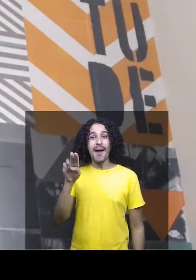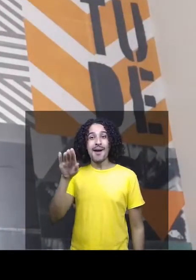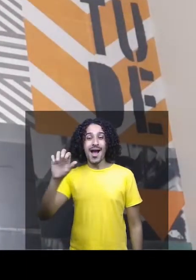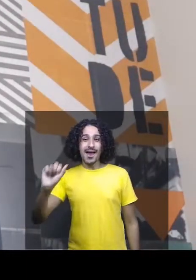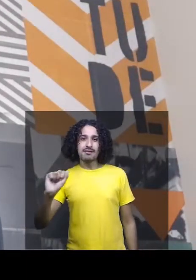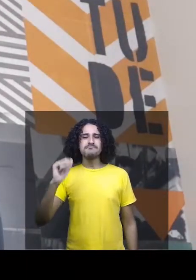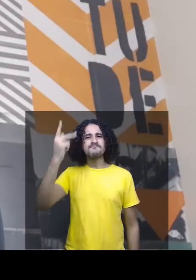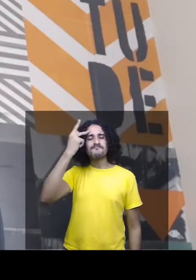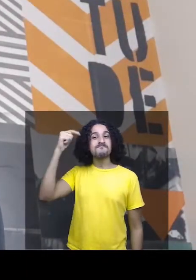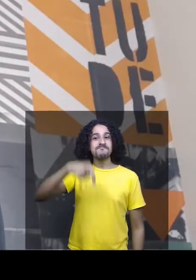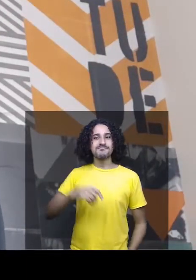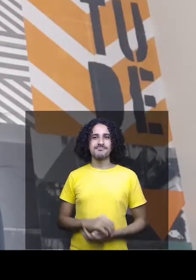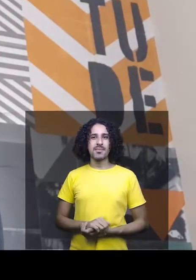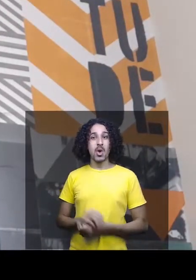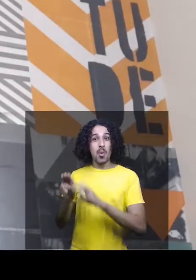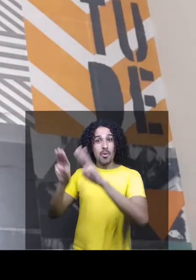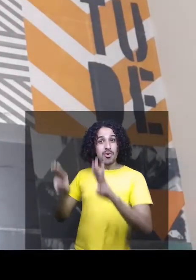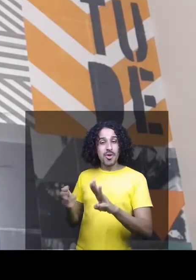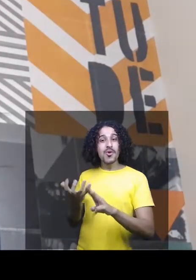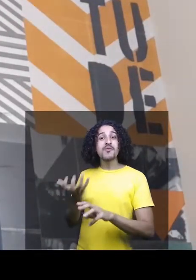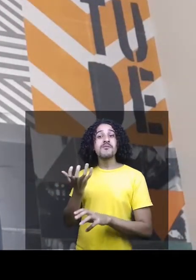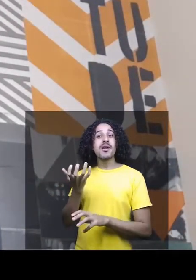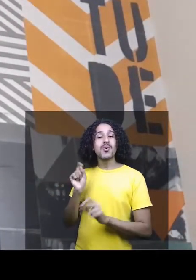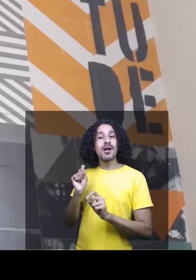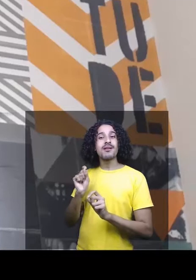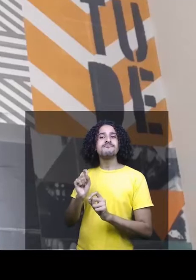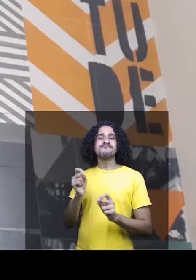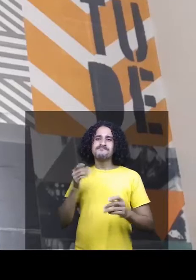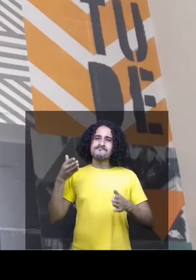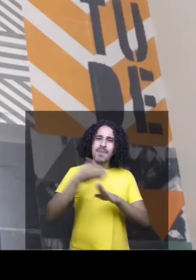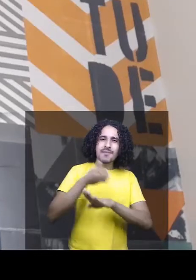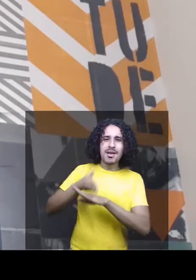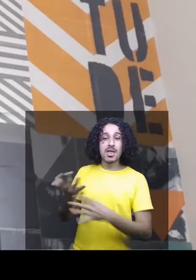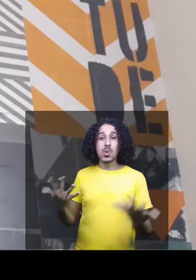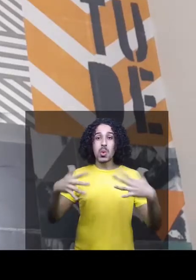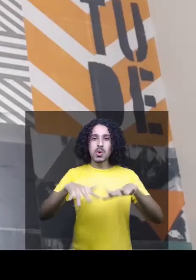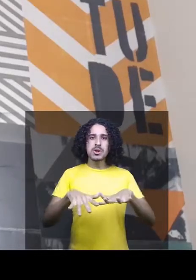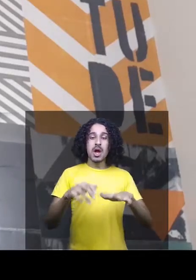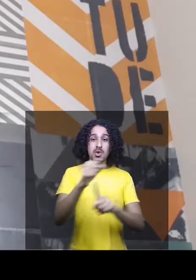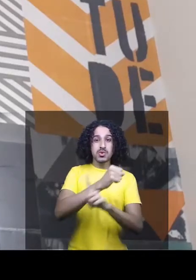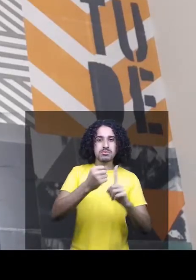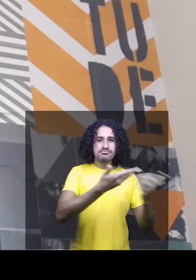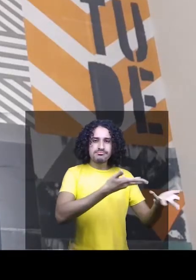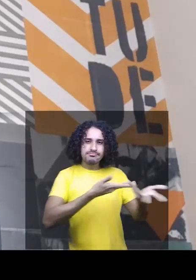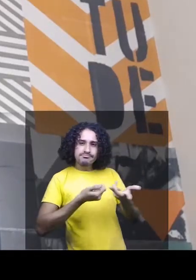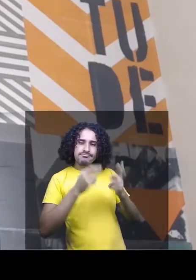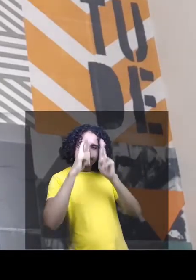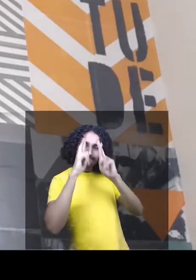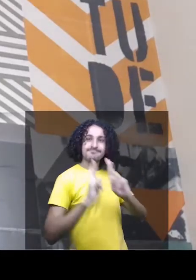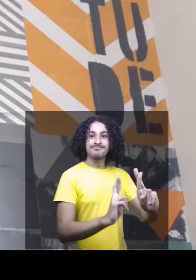é Bárbara Paulotti, falo de São Paulo, capital. E o museu que eu quero é inclusivo e participativo. Ele